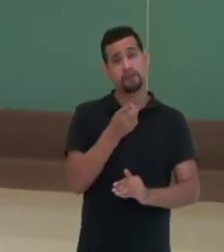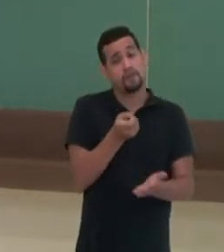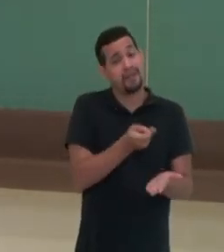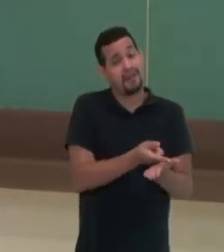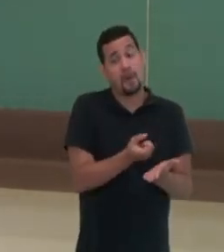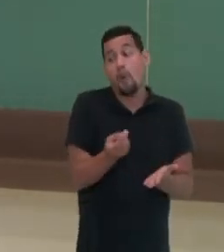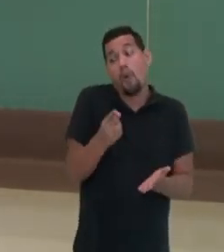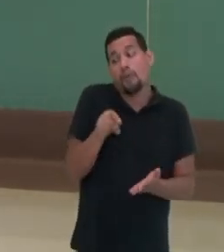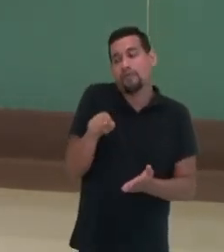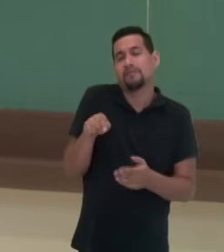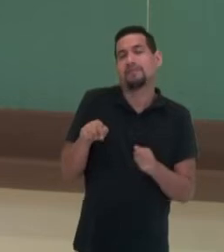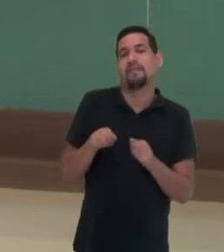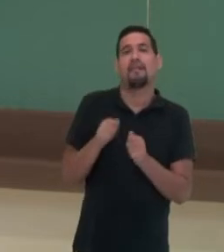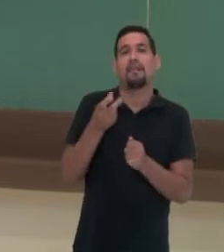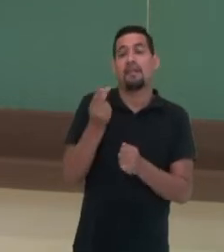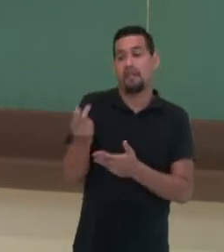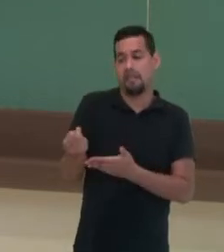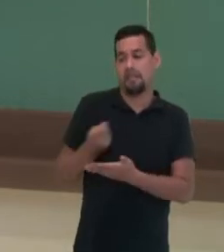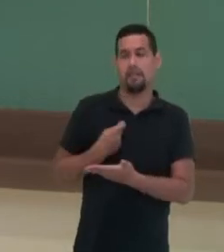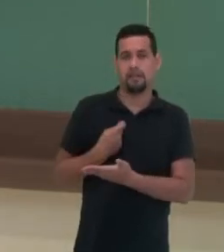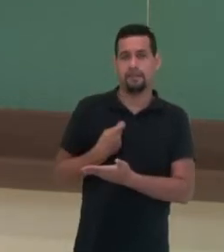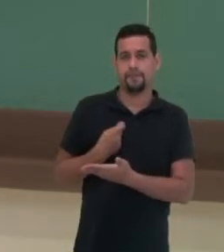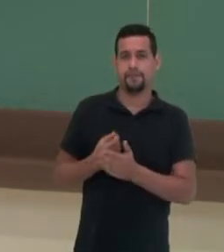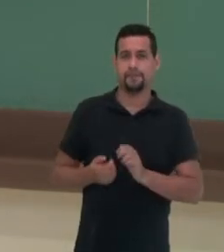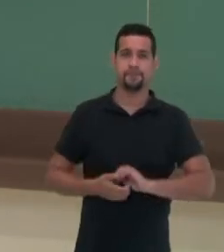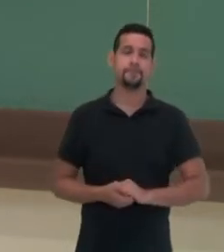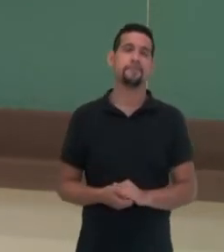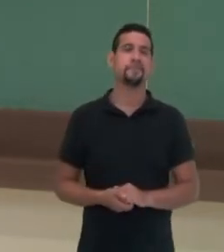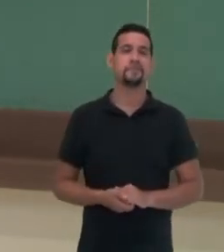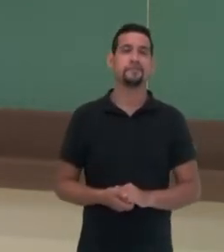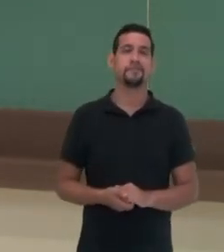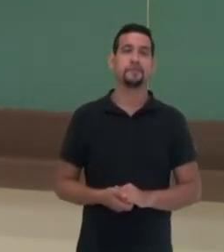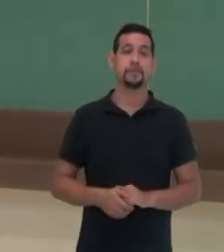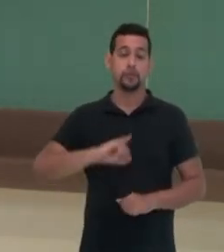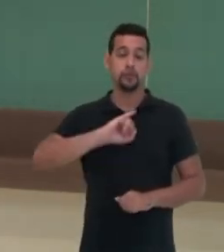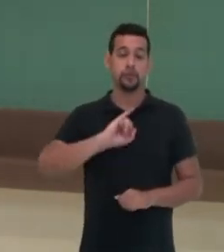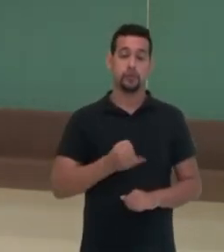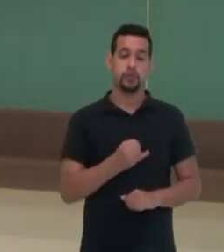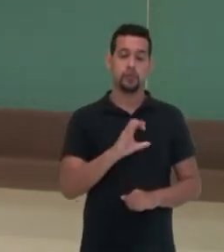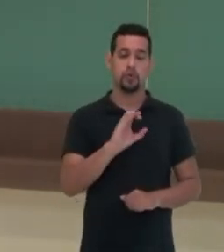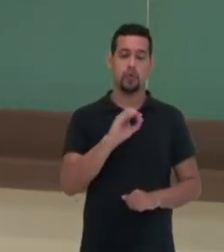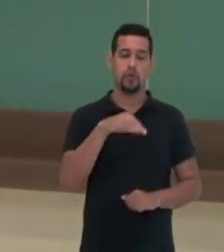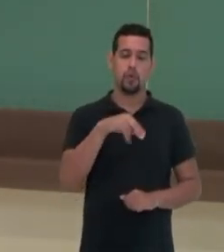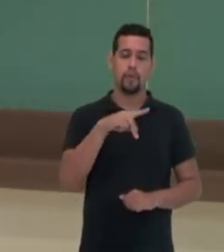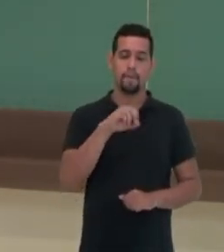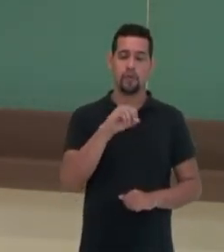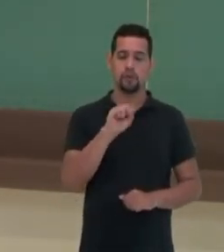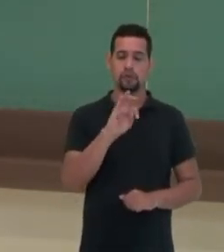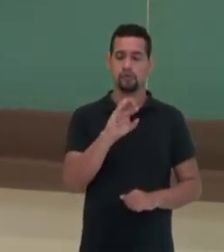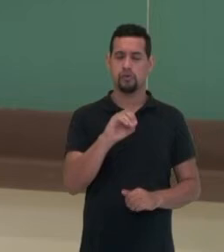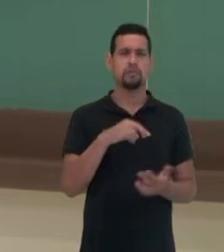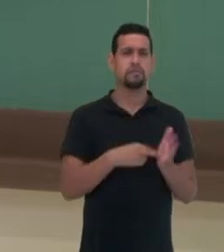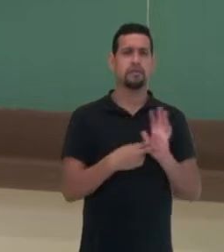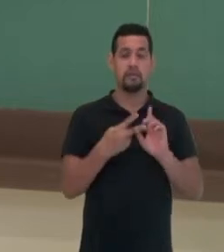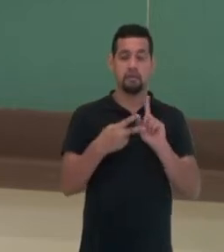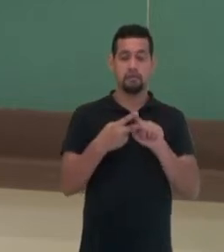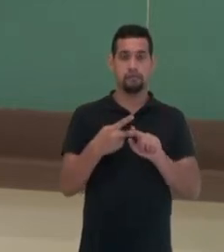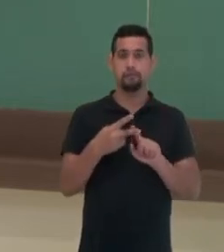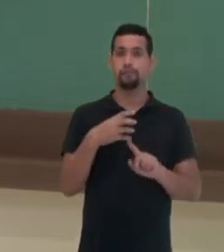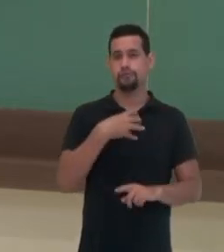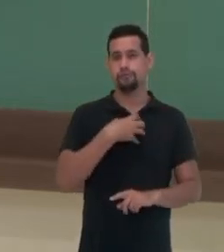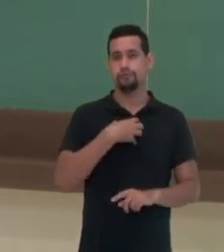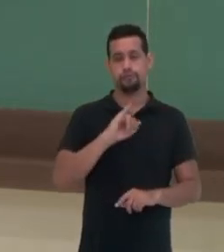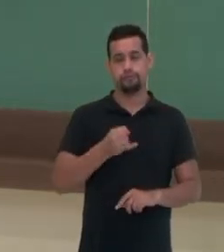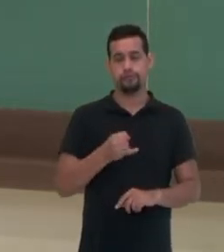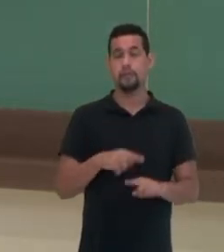pagar, ou para você receber, tá bom? Juros compostos, esse é o segundo tipo de juro.